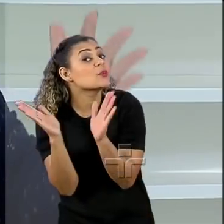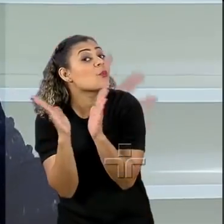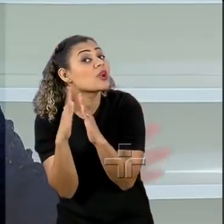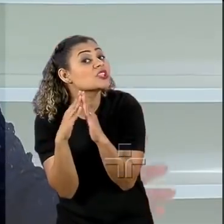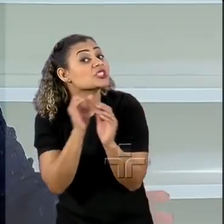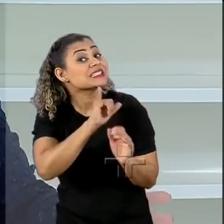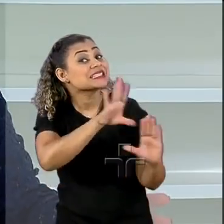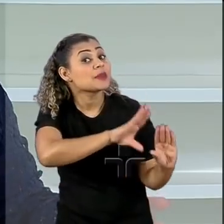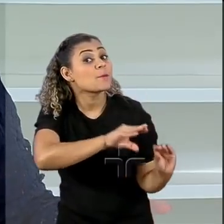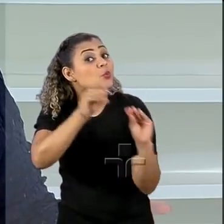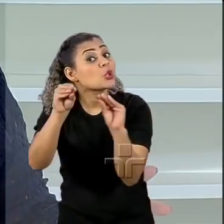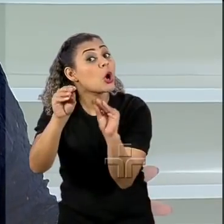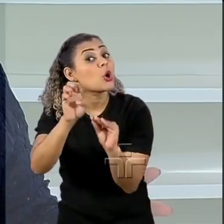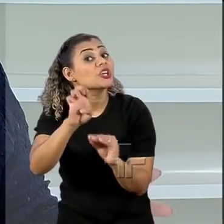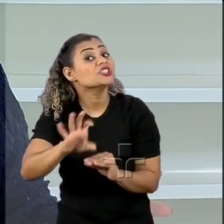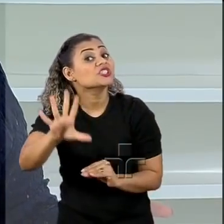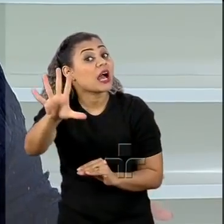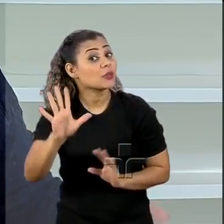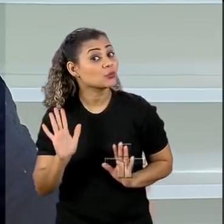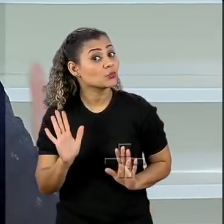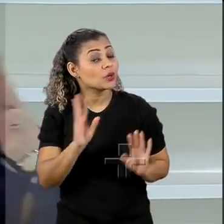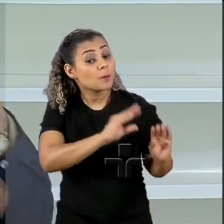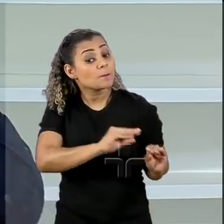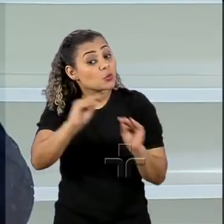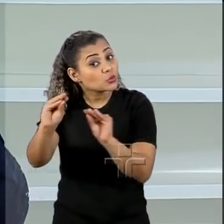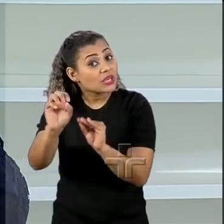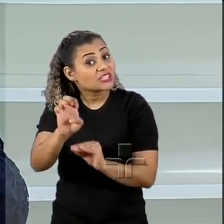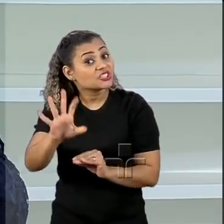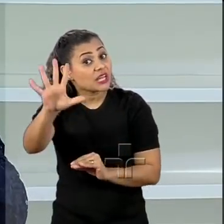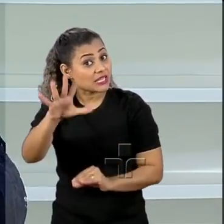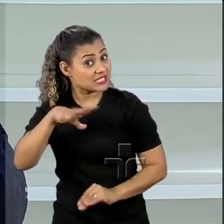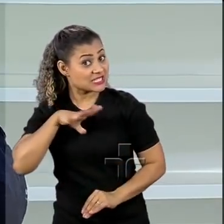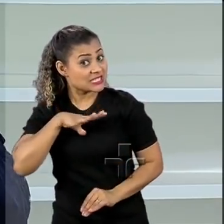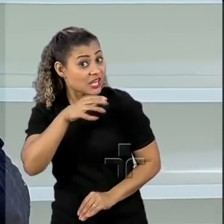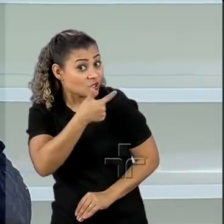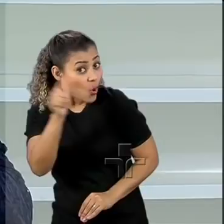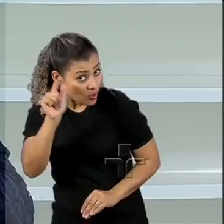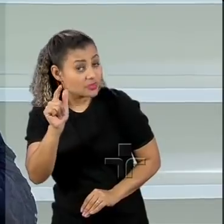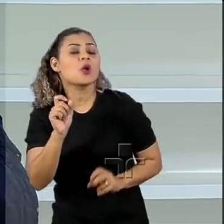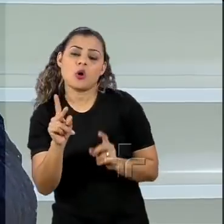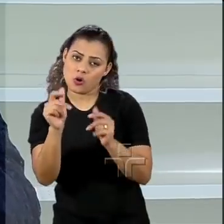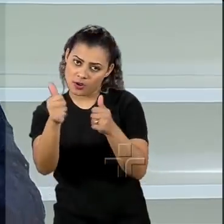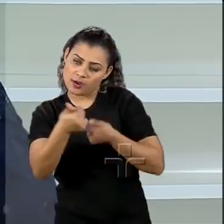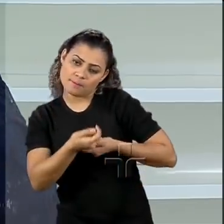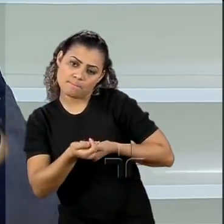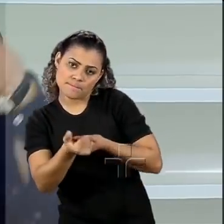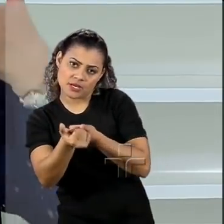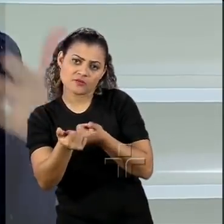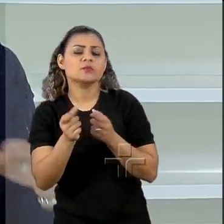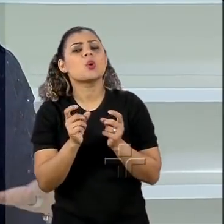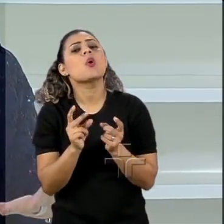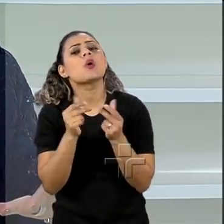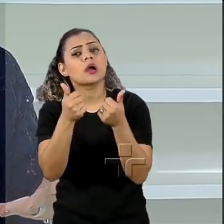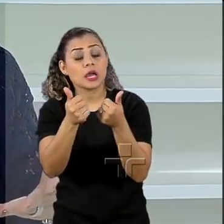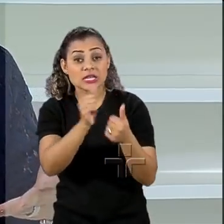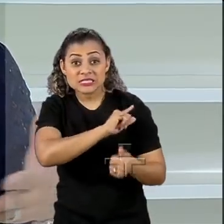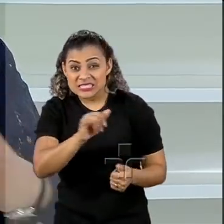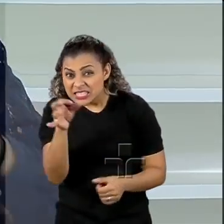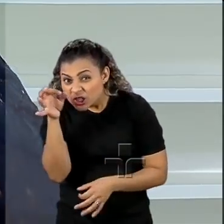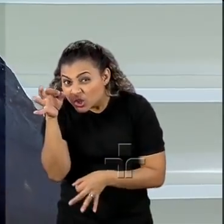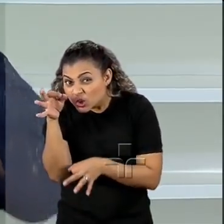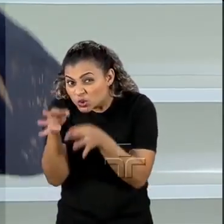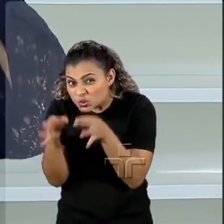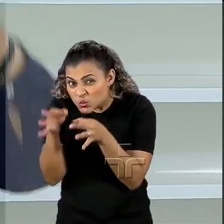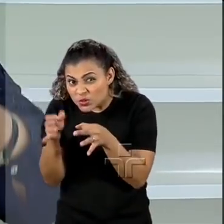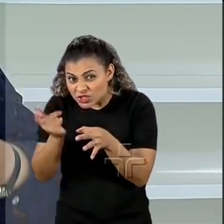está fora da comarca. E nos locais inóspitos, onde o juiz tem dificuldade